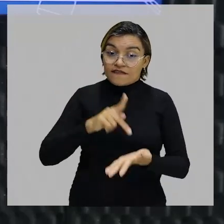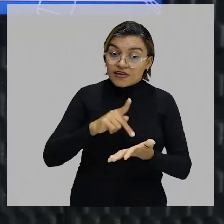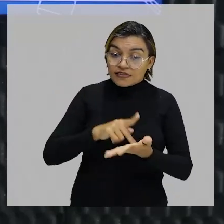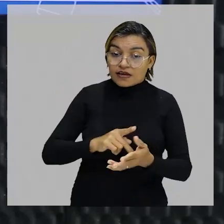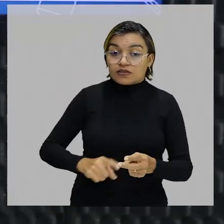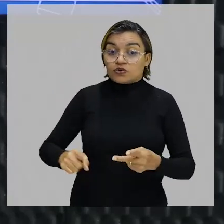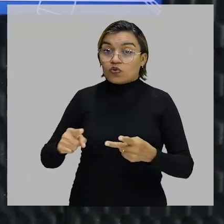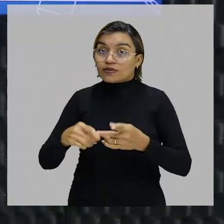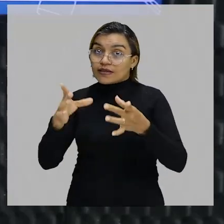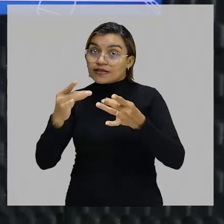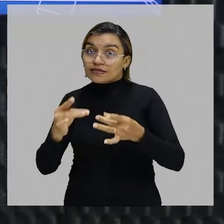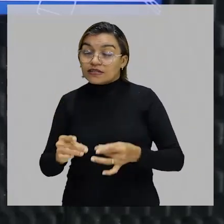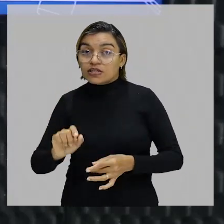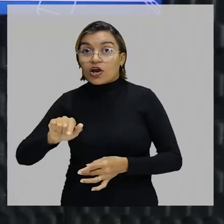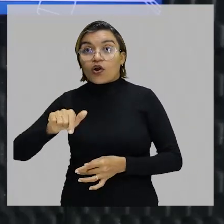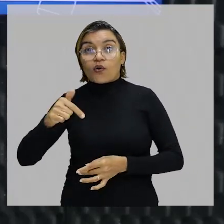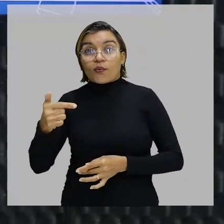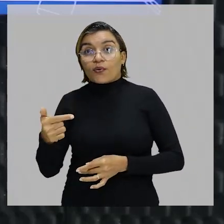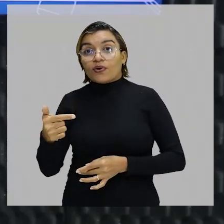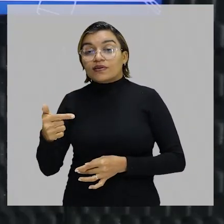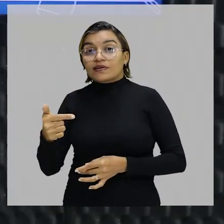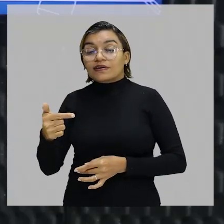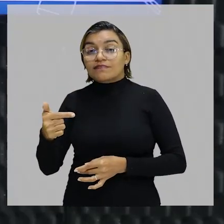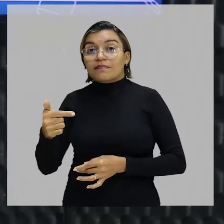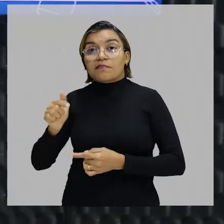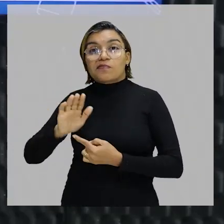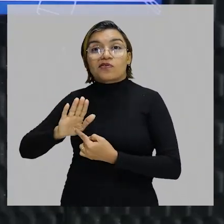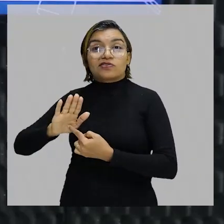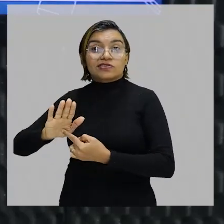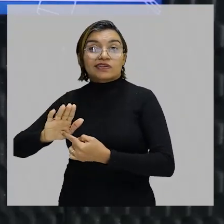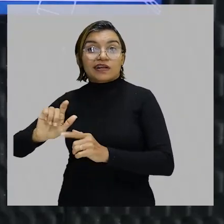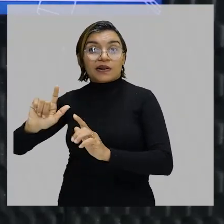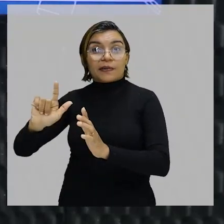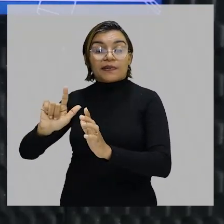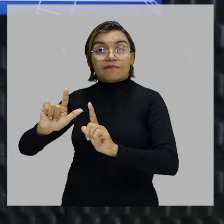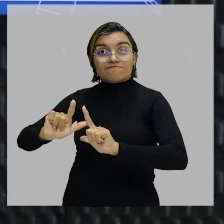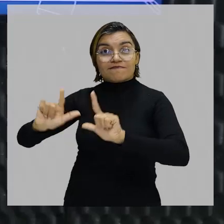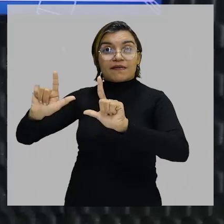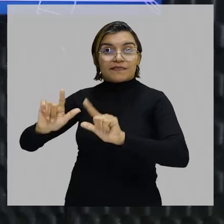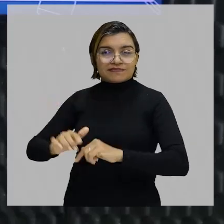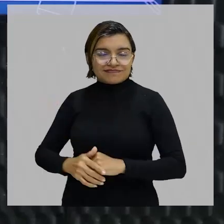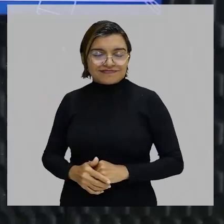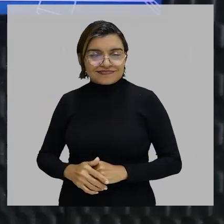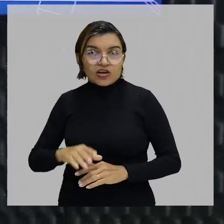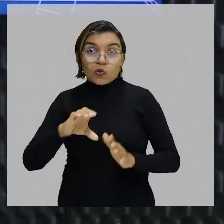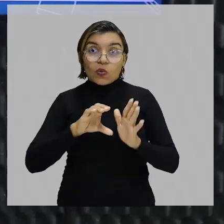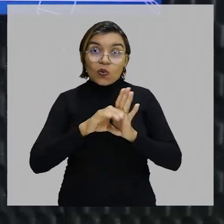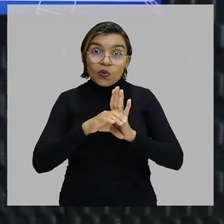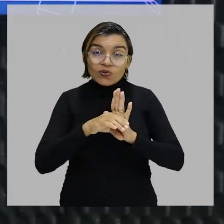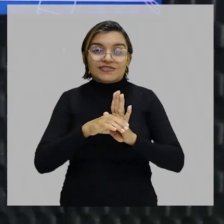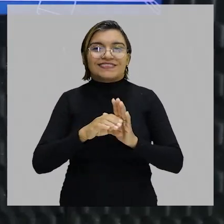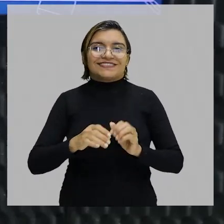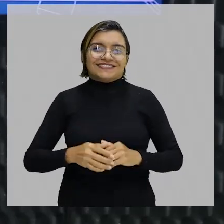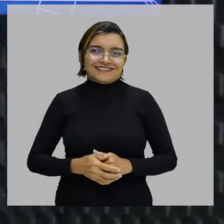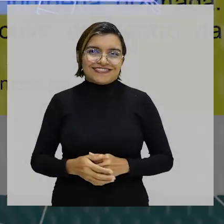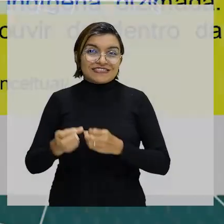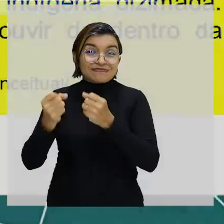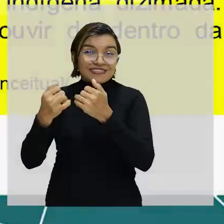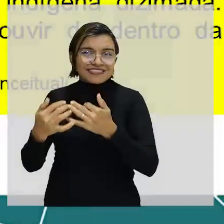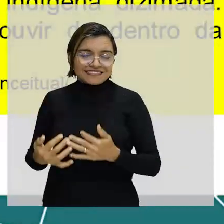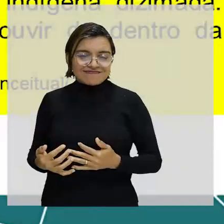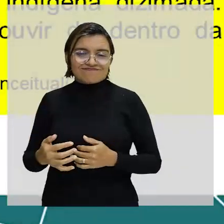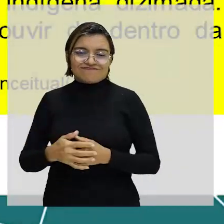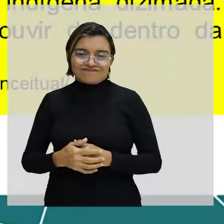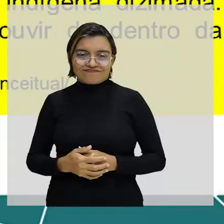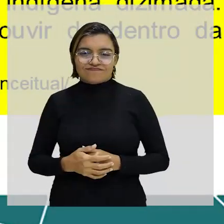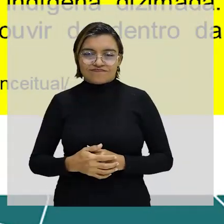uma descrita e a outra retratada. A ideia pesa, o conceito pesa, né?